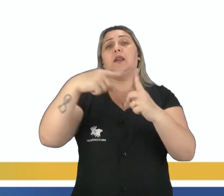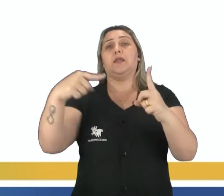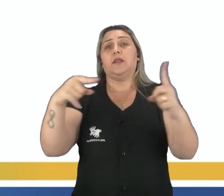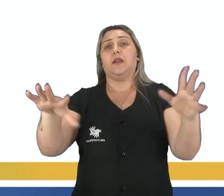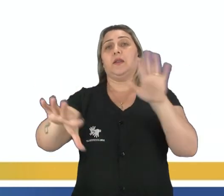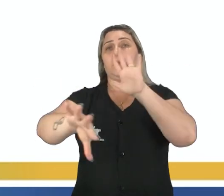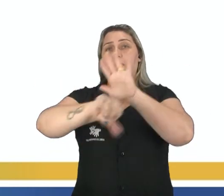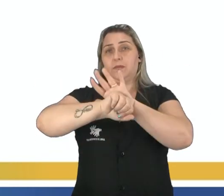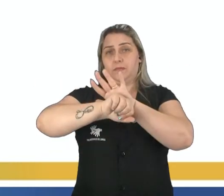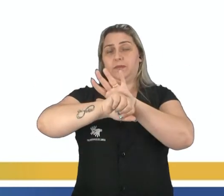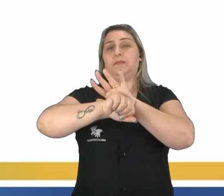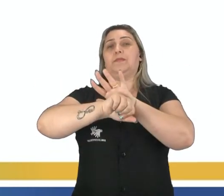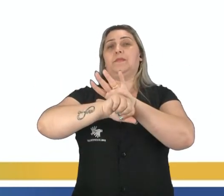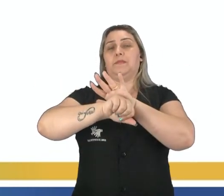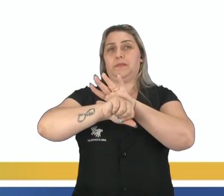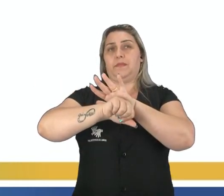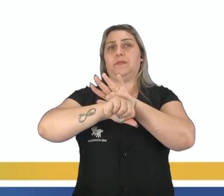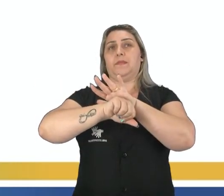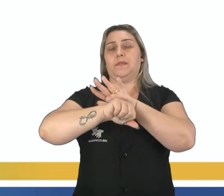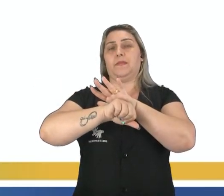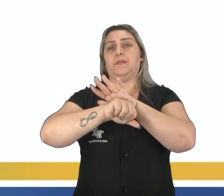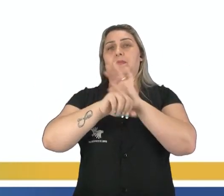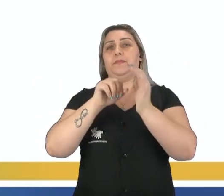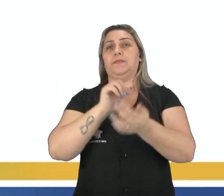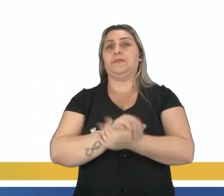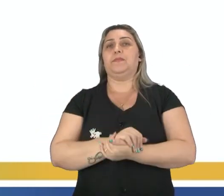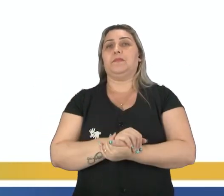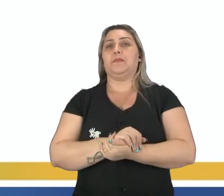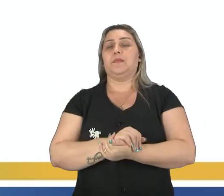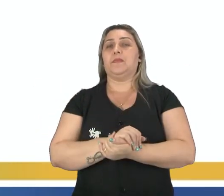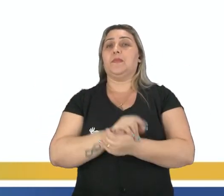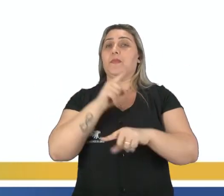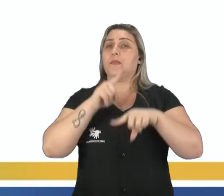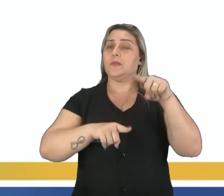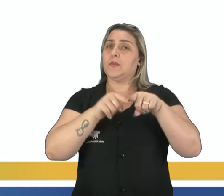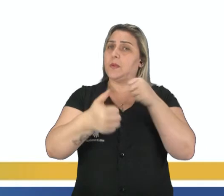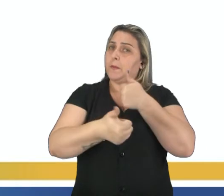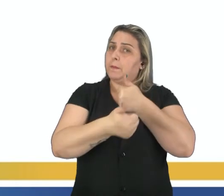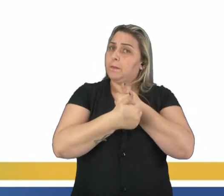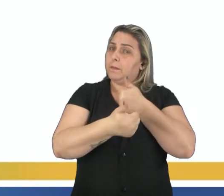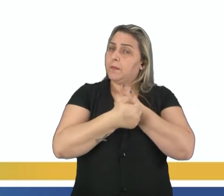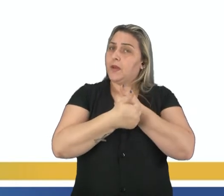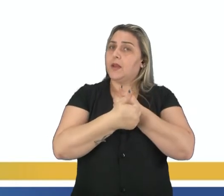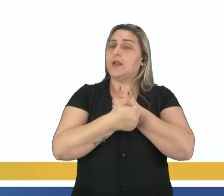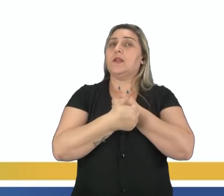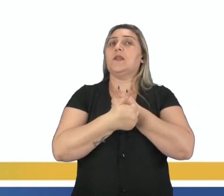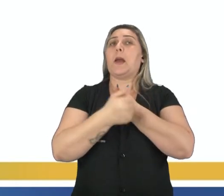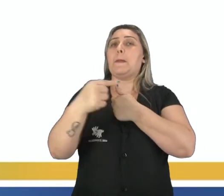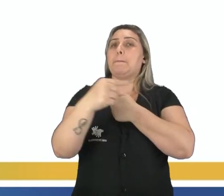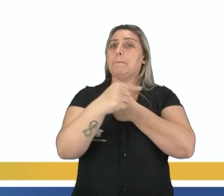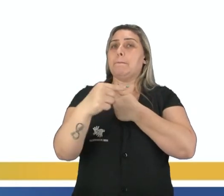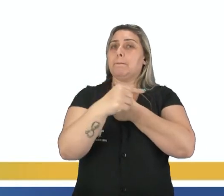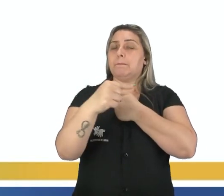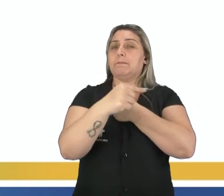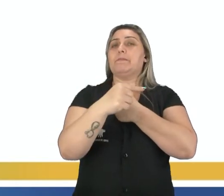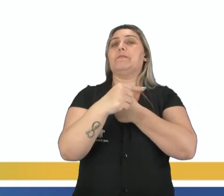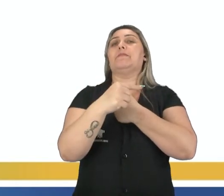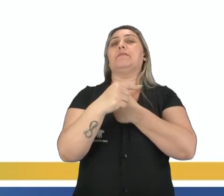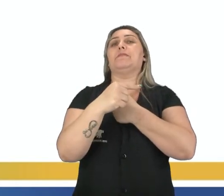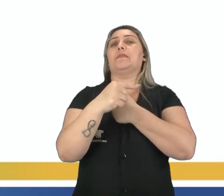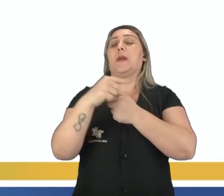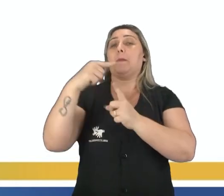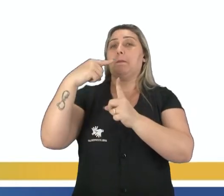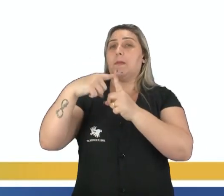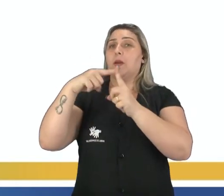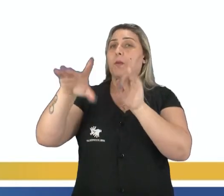essas cargas de sinais opostos, elas tendem a ir para o lado que o material se aproximou. No caso, era o de menos, então são as cargas de